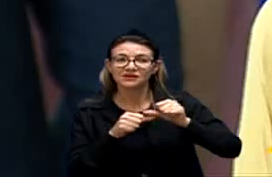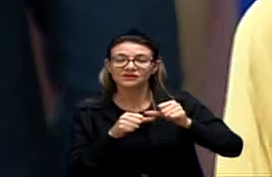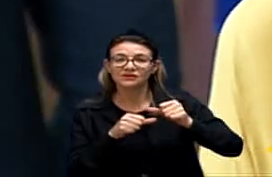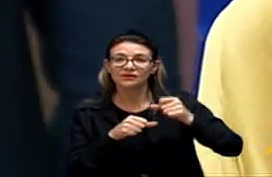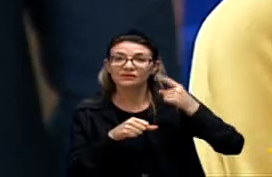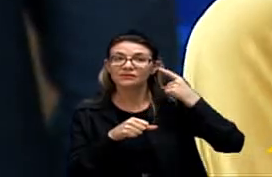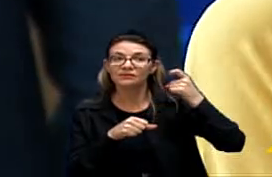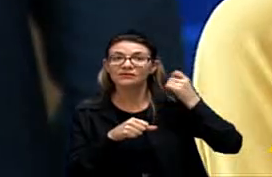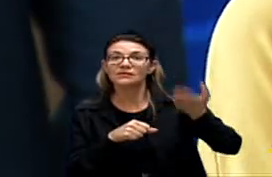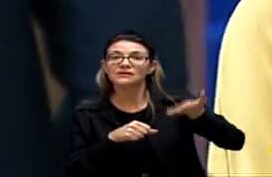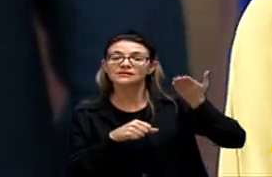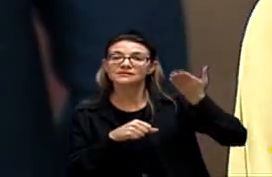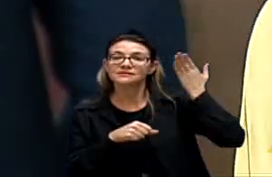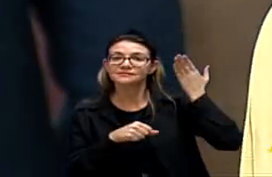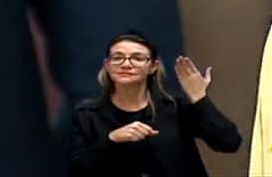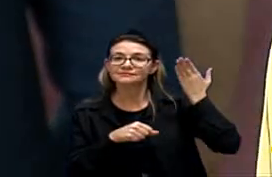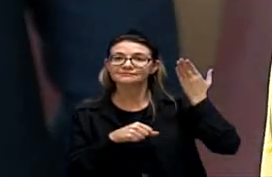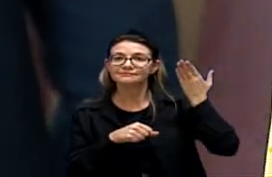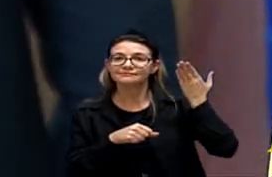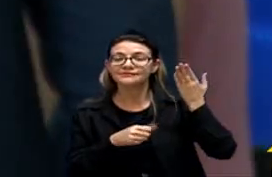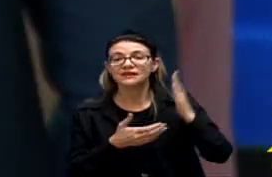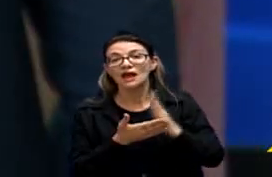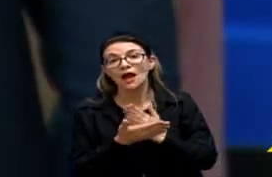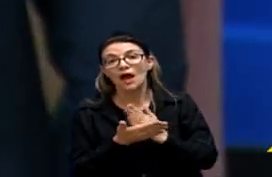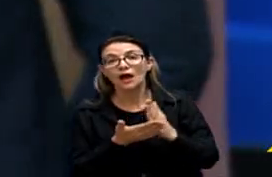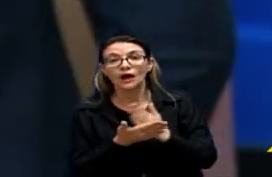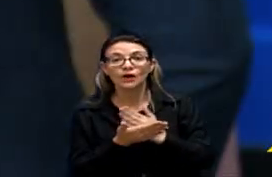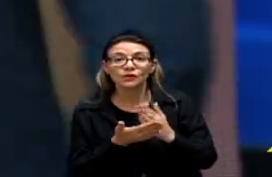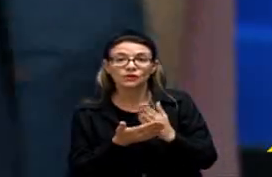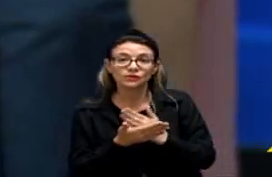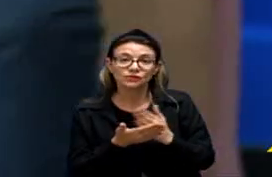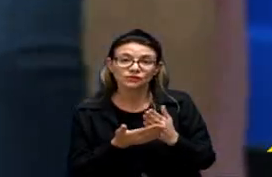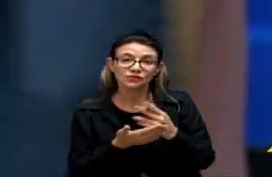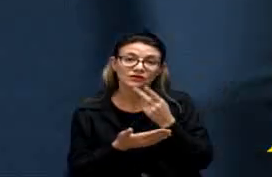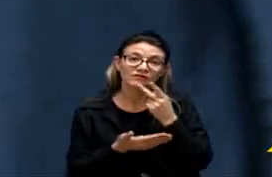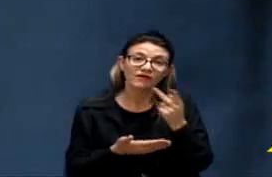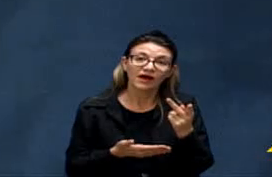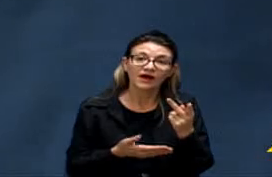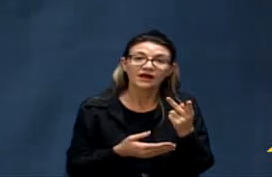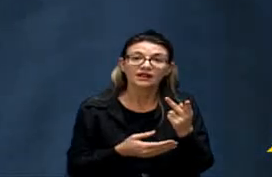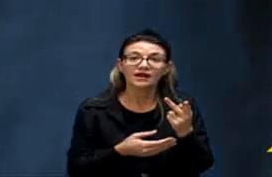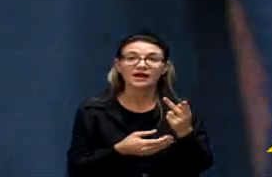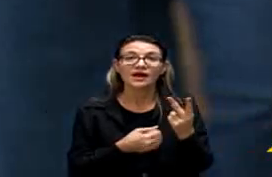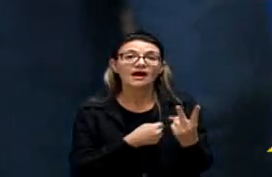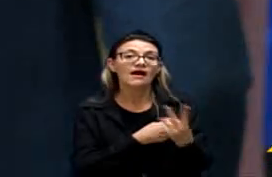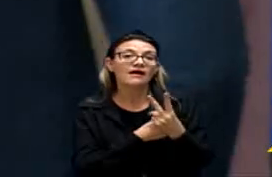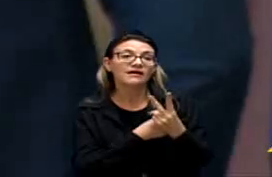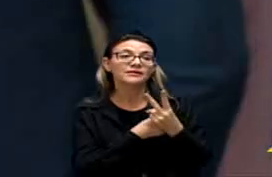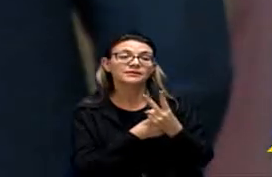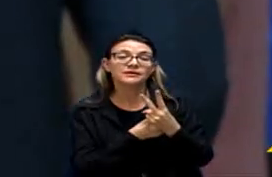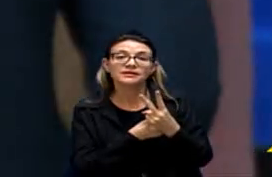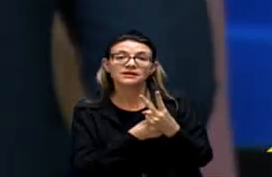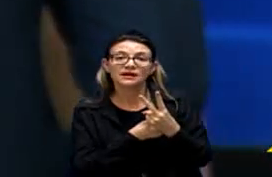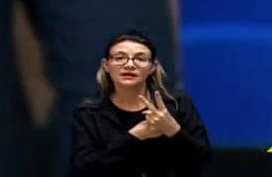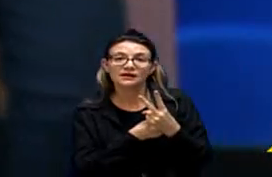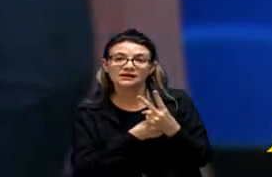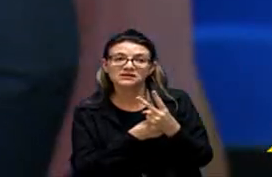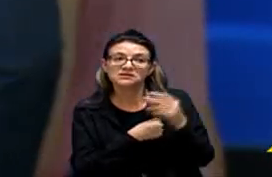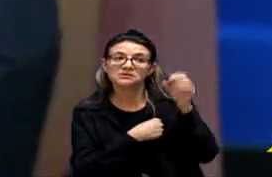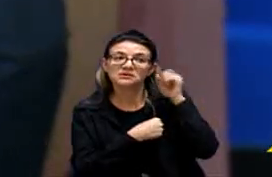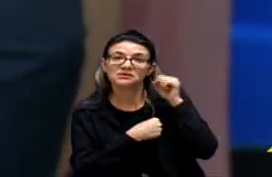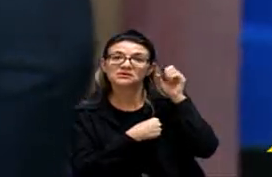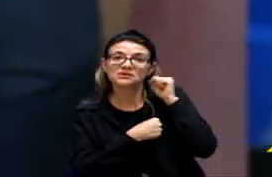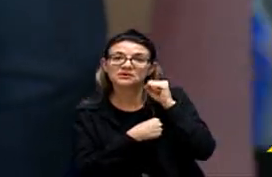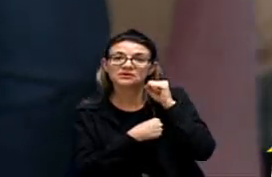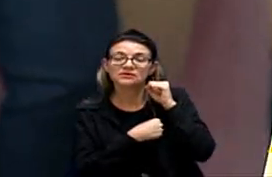para alguns motoqueiros alega que é uma proteção para que eles sejam ouvidos outros não então a gente sabe